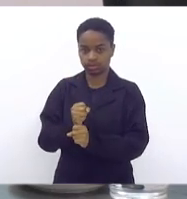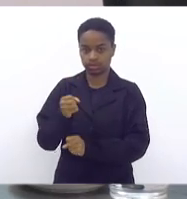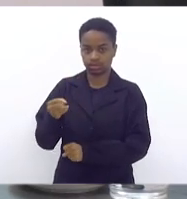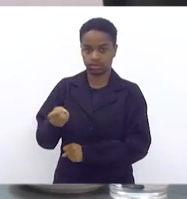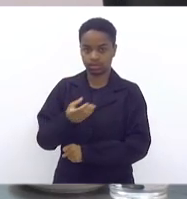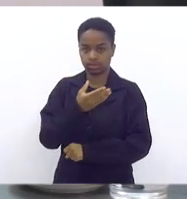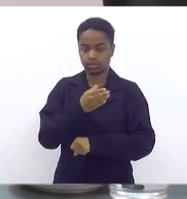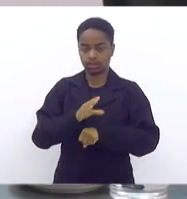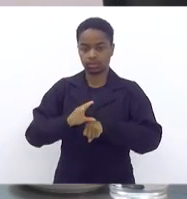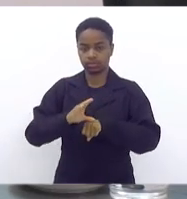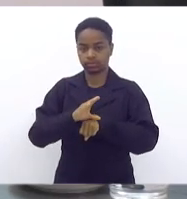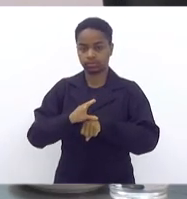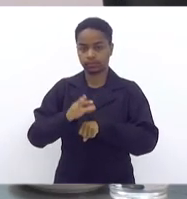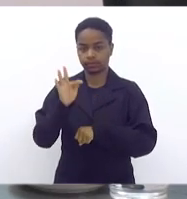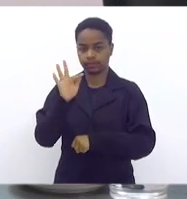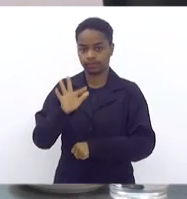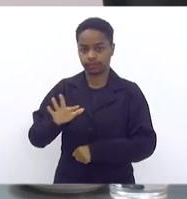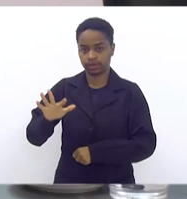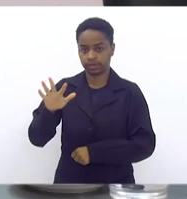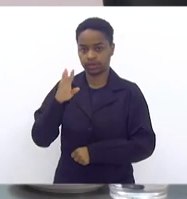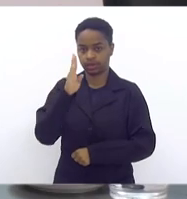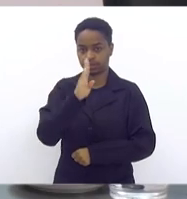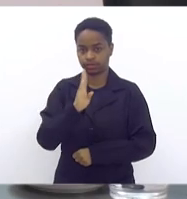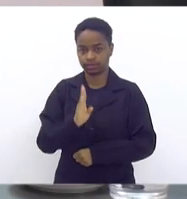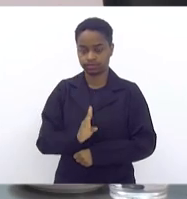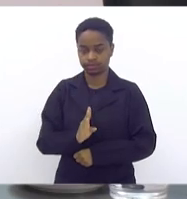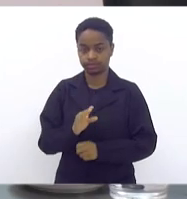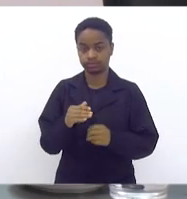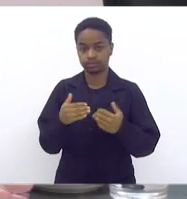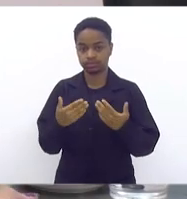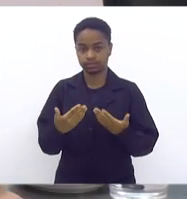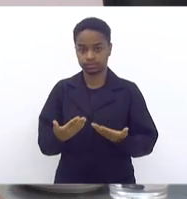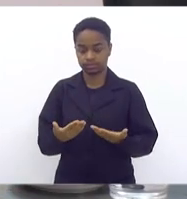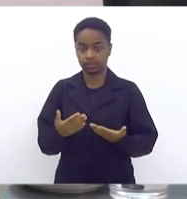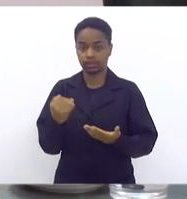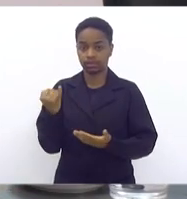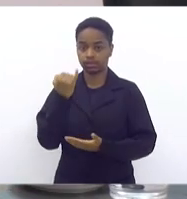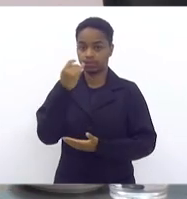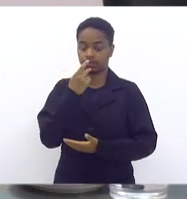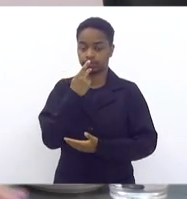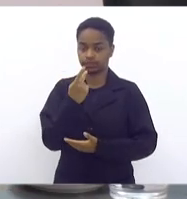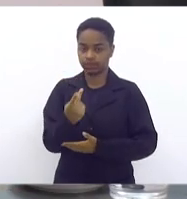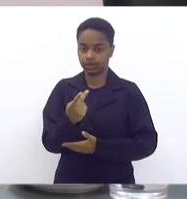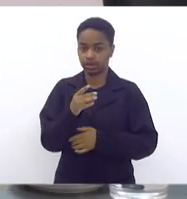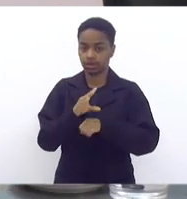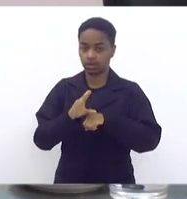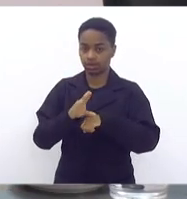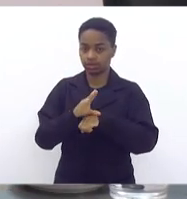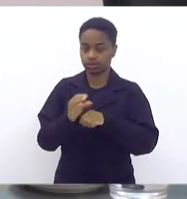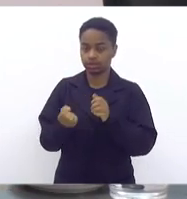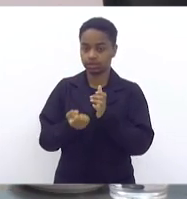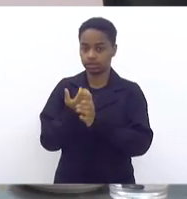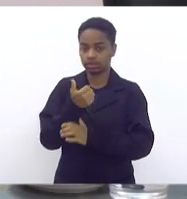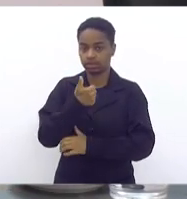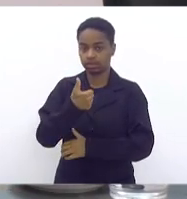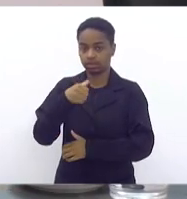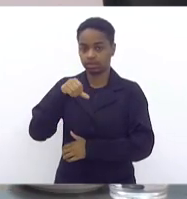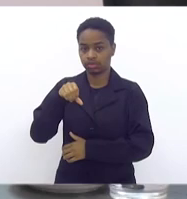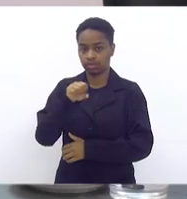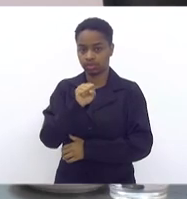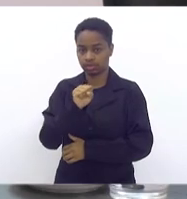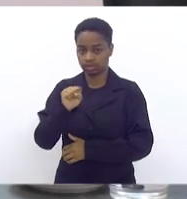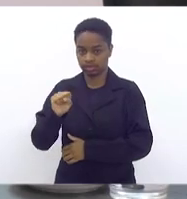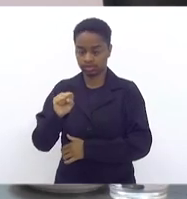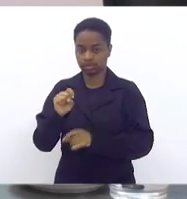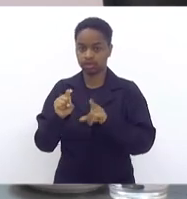constituição federal brasileira importanto dizer que a constituição é de 1981 e